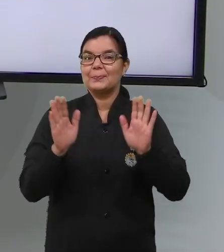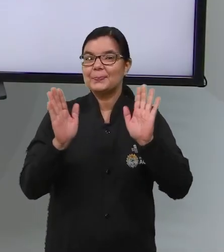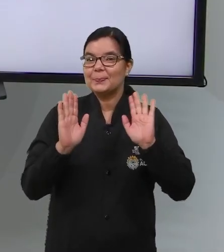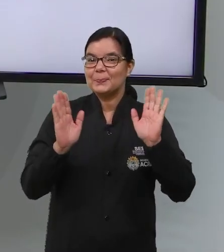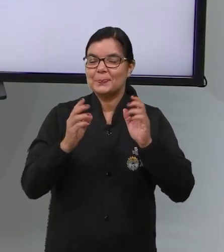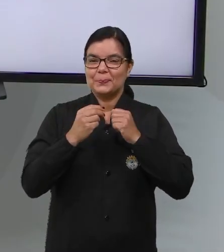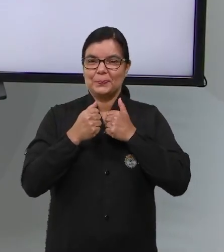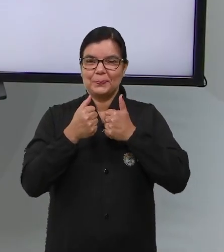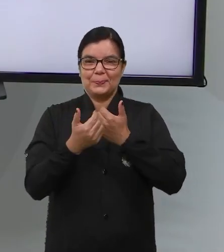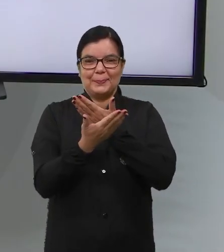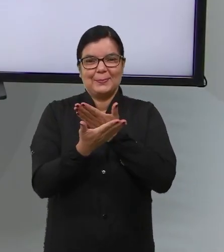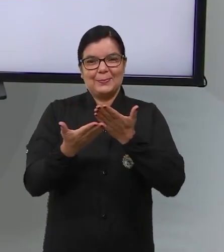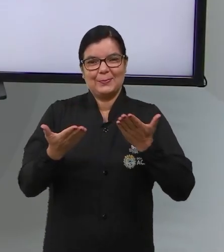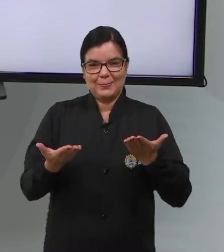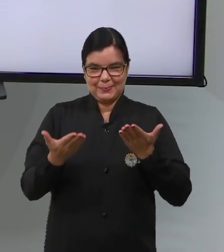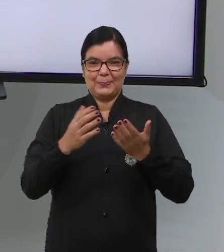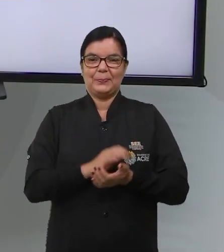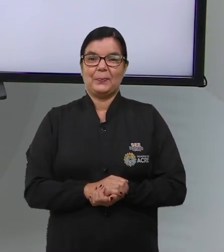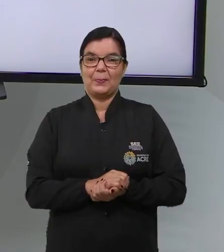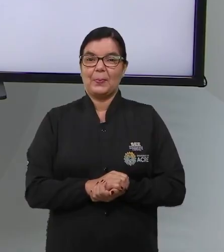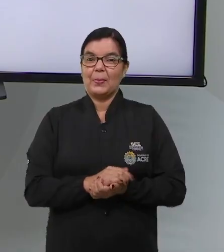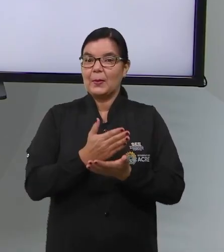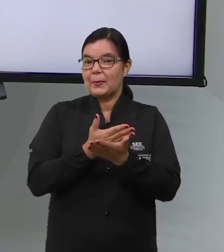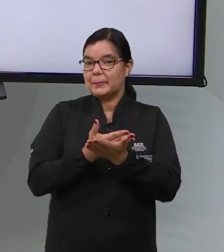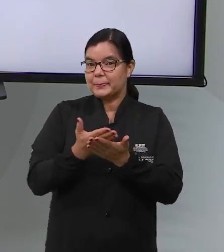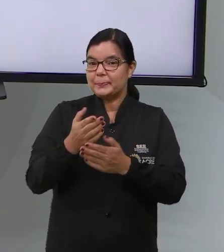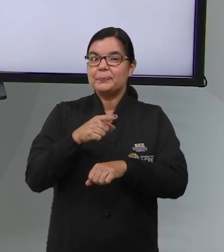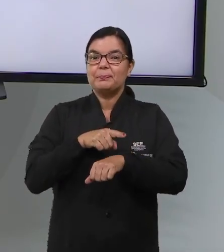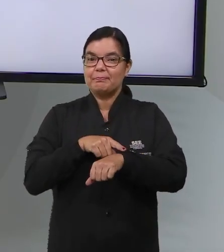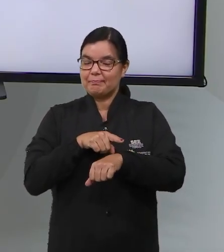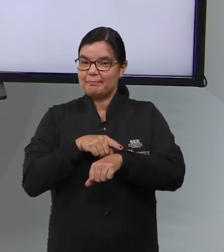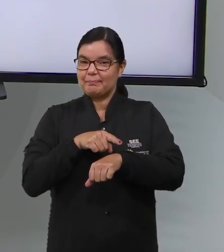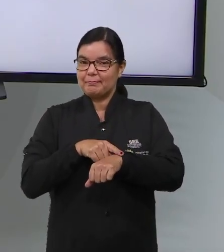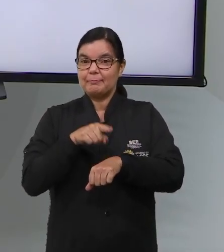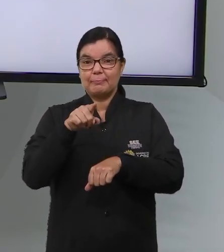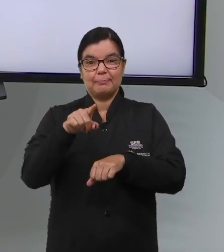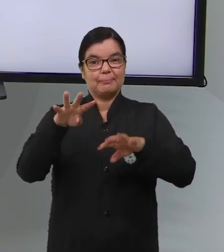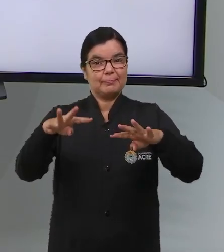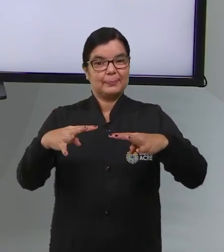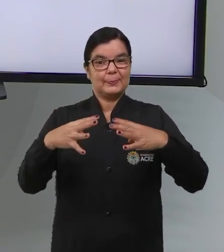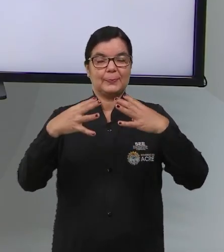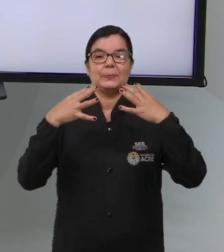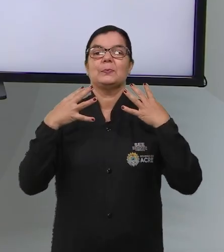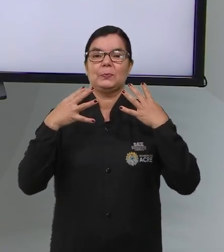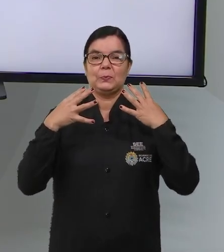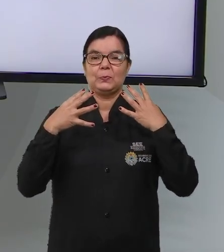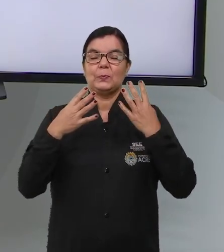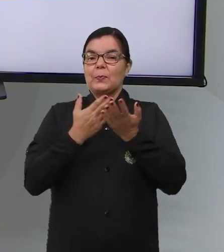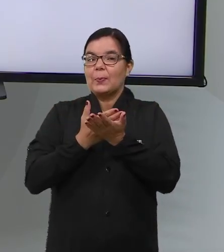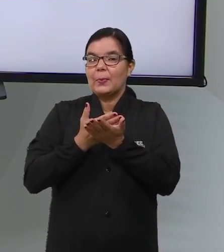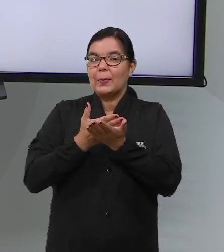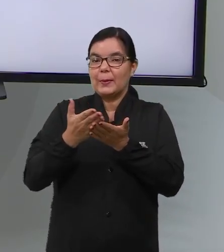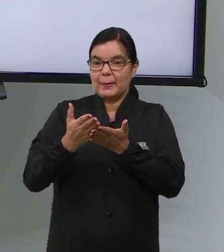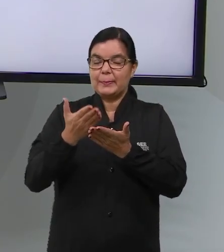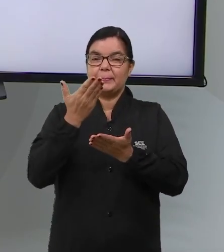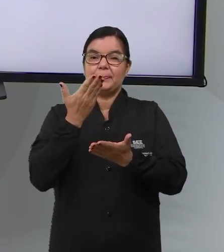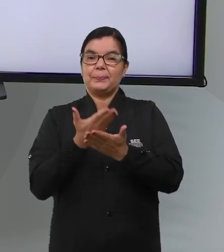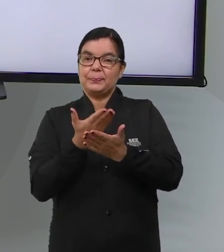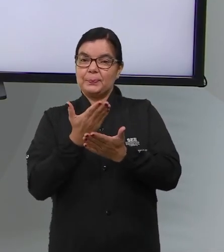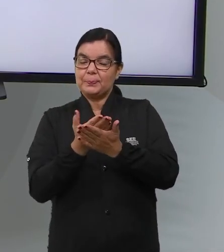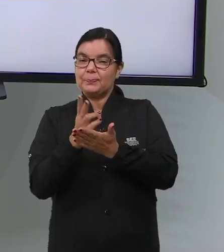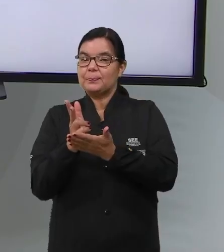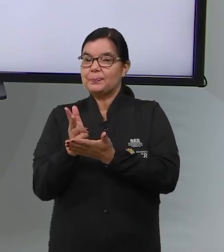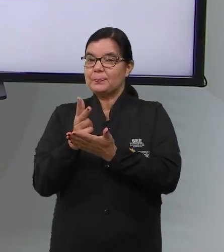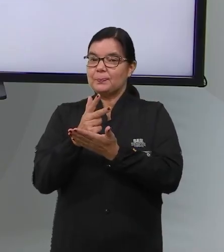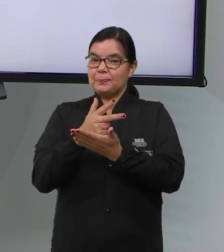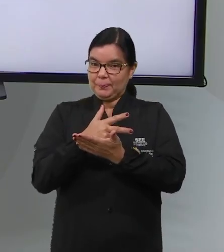Olá, tudo bem com você? A partir desse momento eu peço a sua atenção porque está começando mais uma